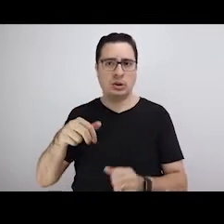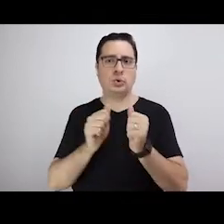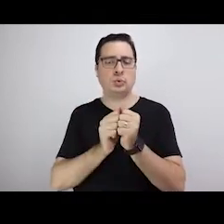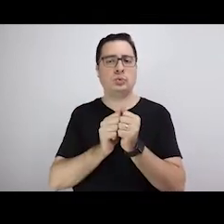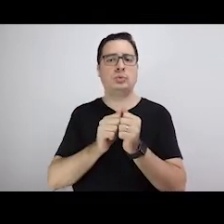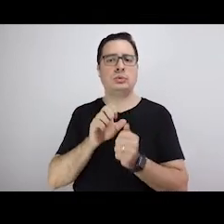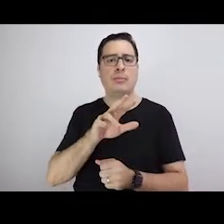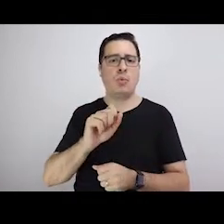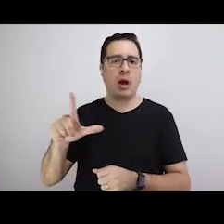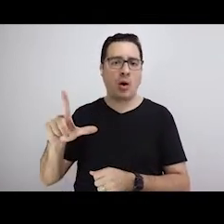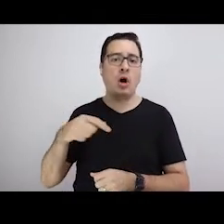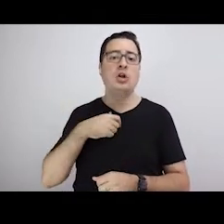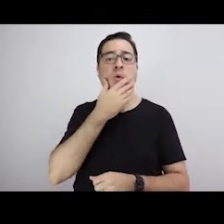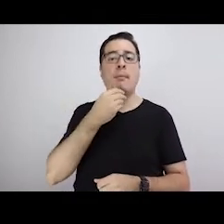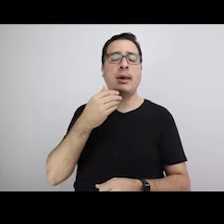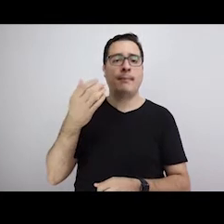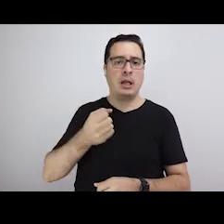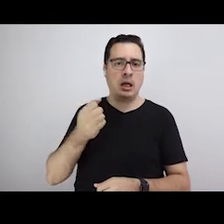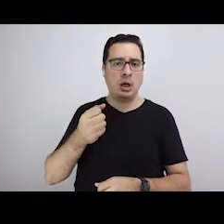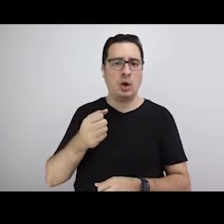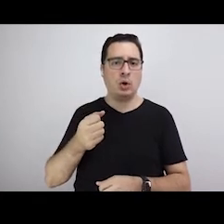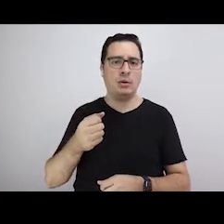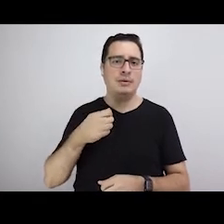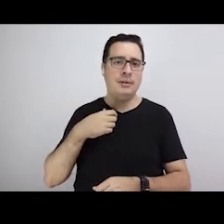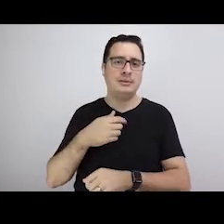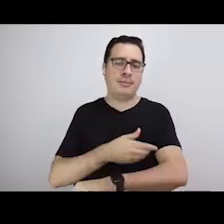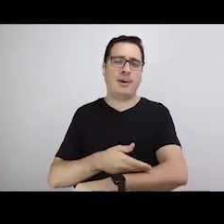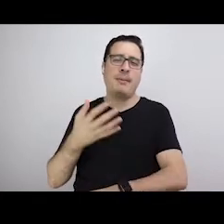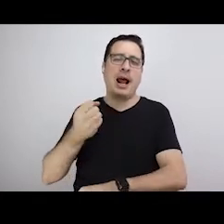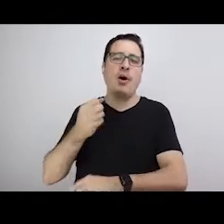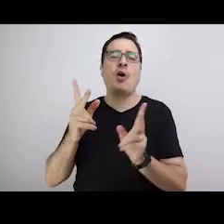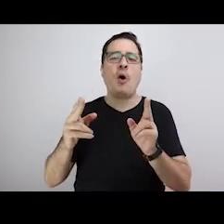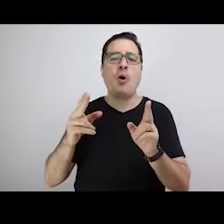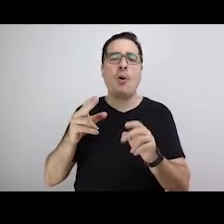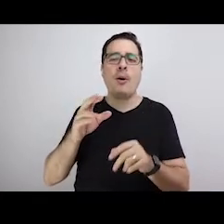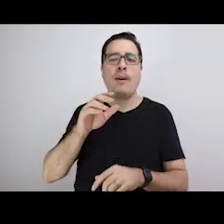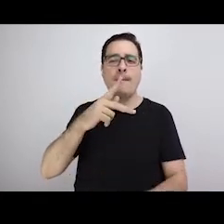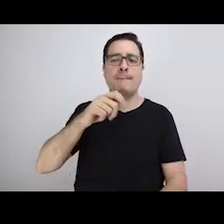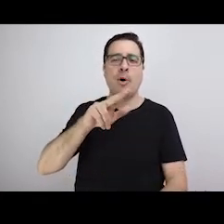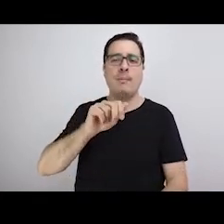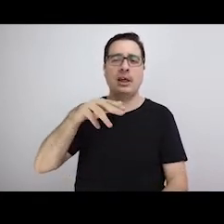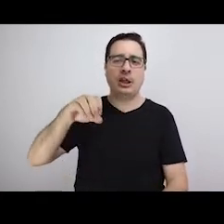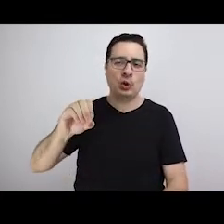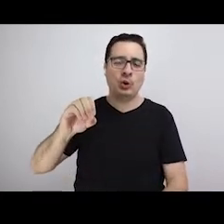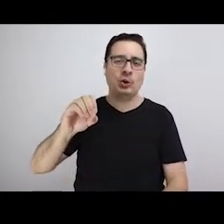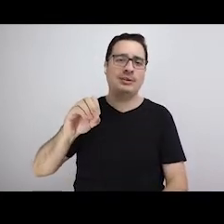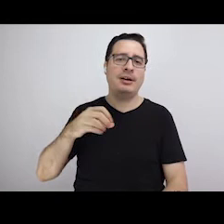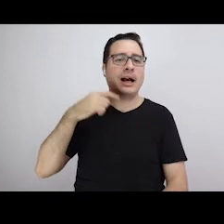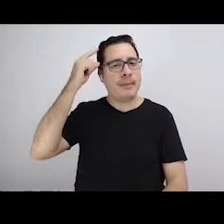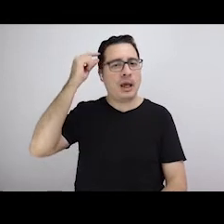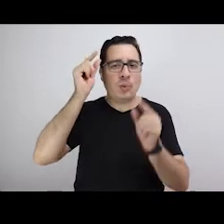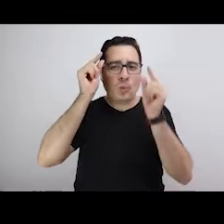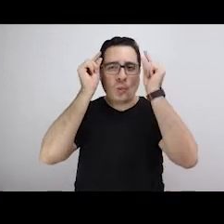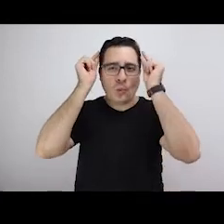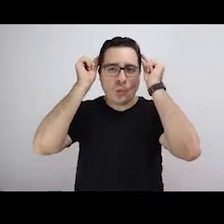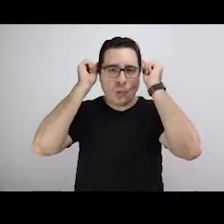sou um homem branco, bronze palmito, bem branquelo mesmo. Cabelo curtinho, castanho com bastante